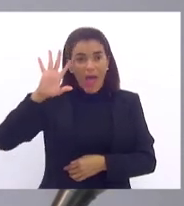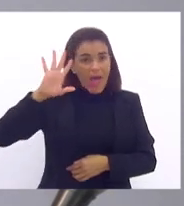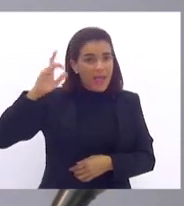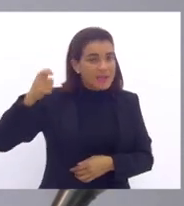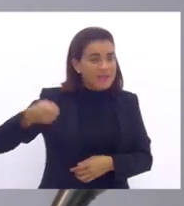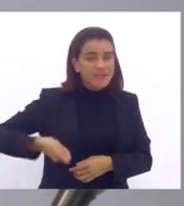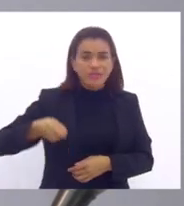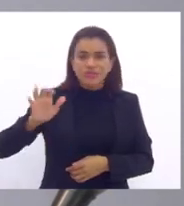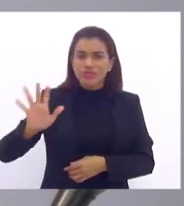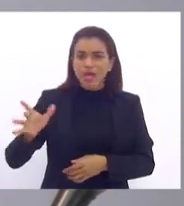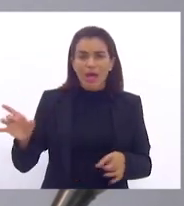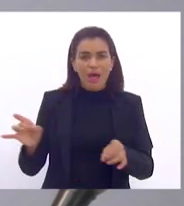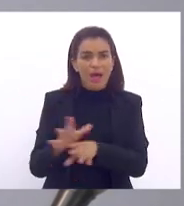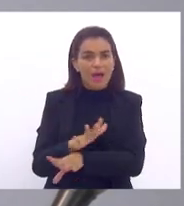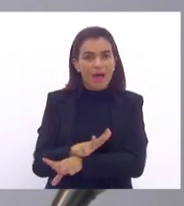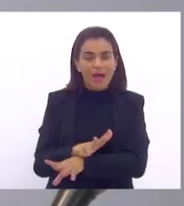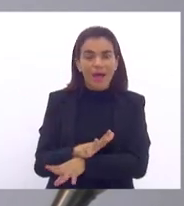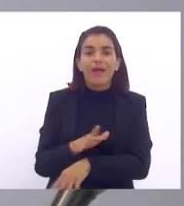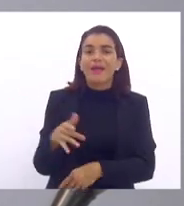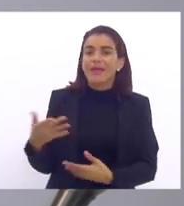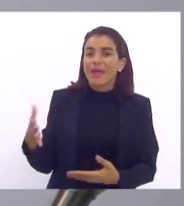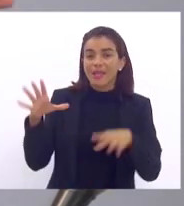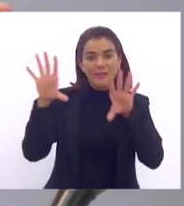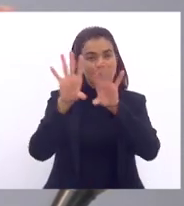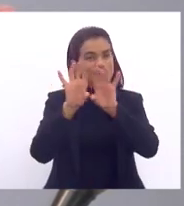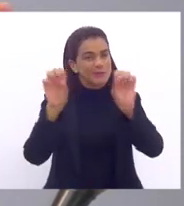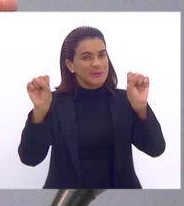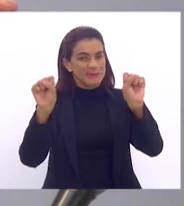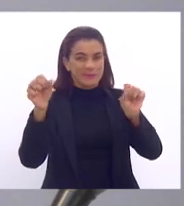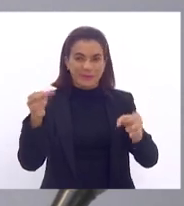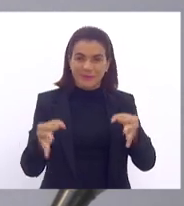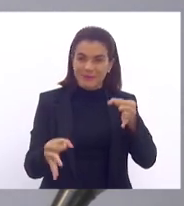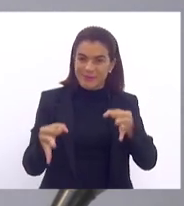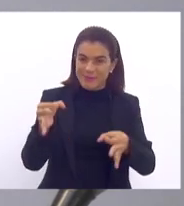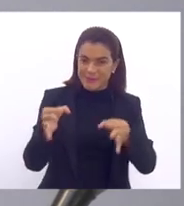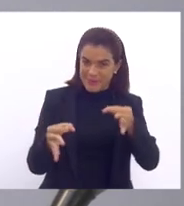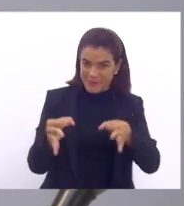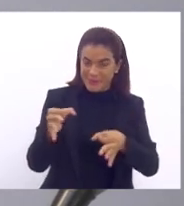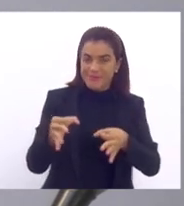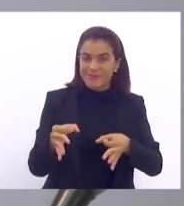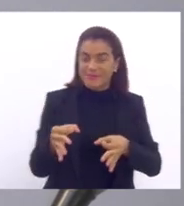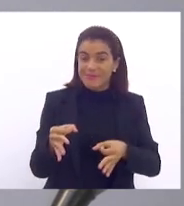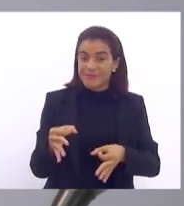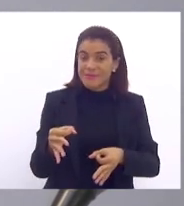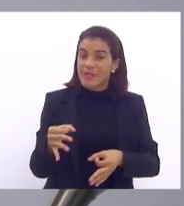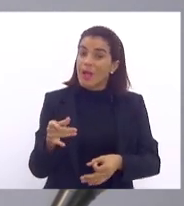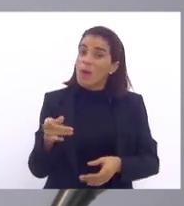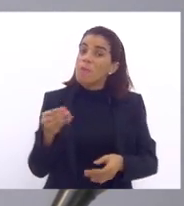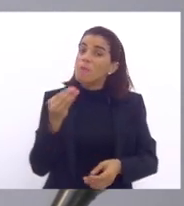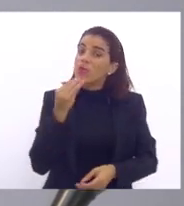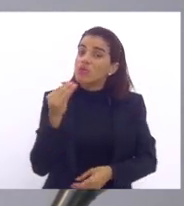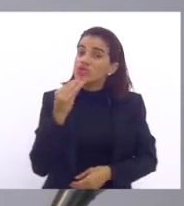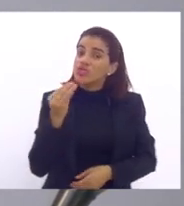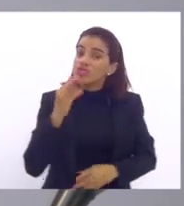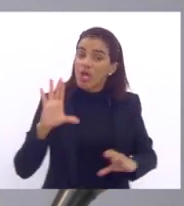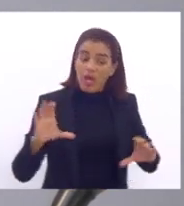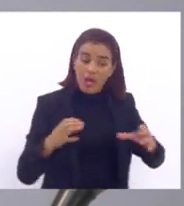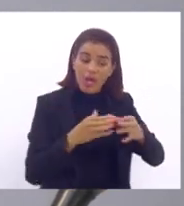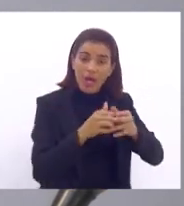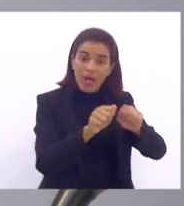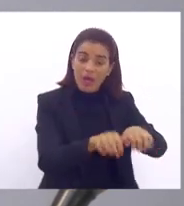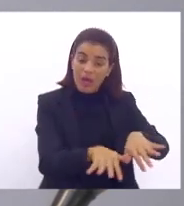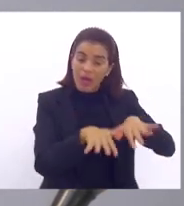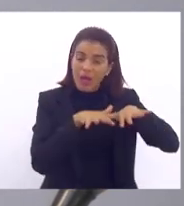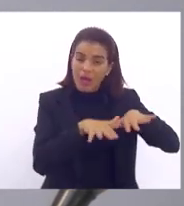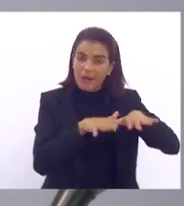pronta e chegou de quem do Supremo Tribunal Federal caberia ao Parlamento